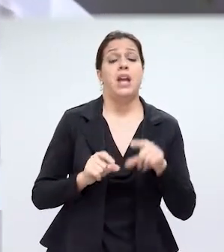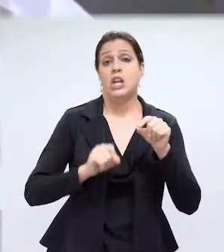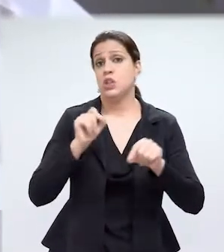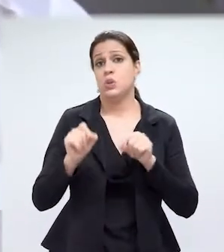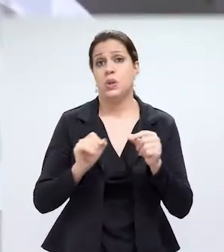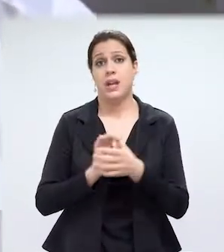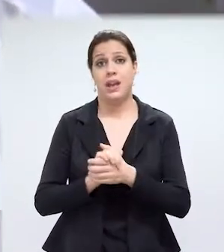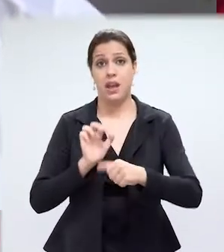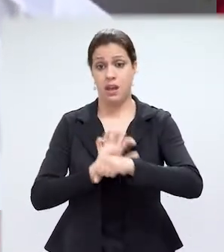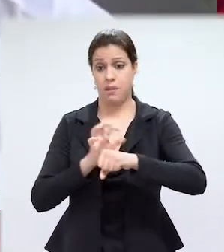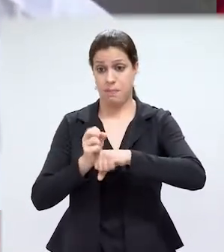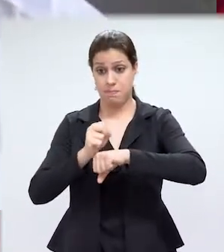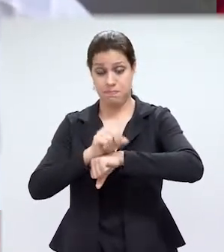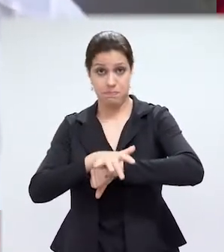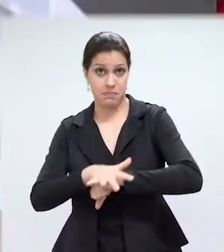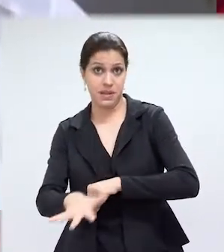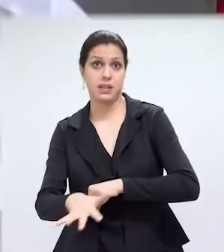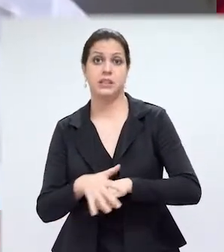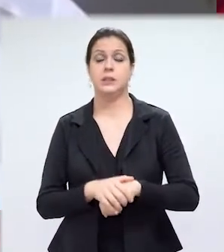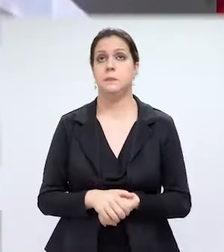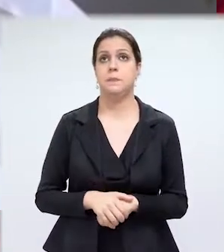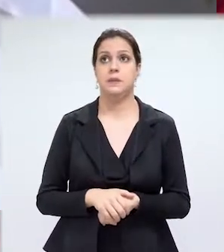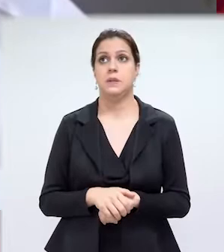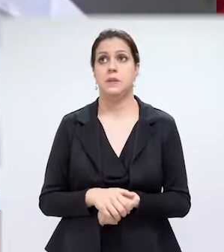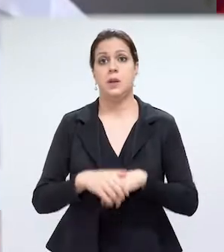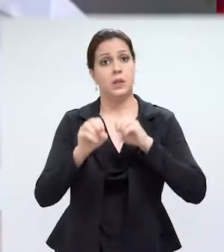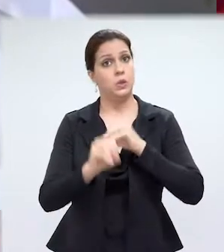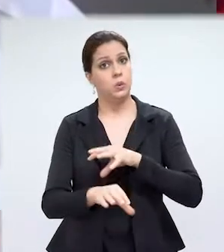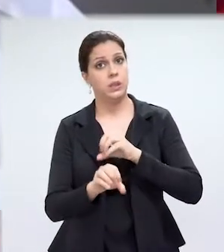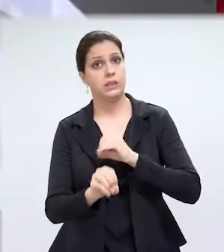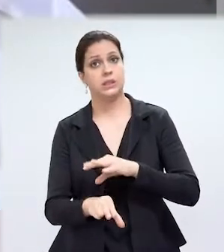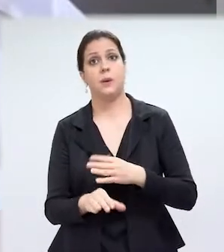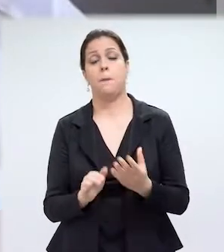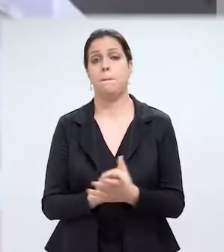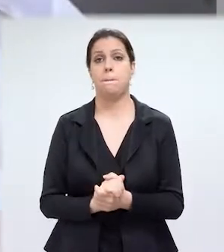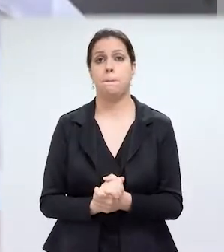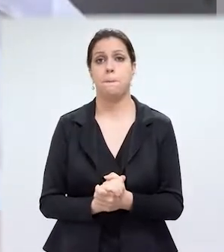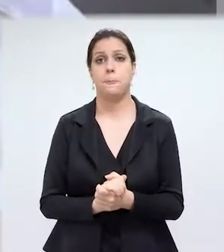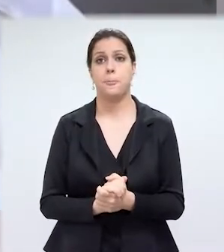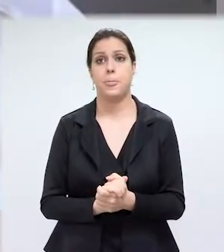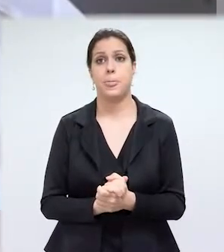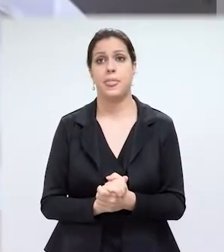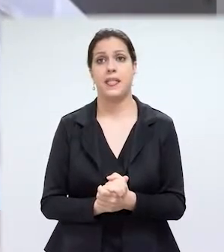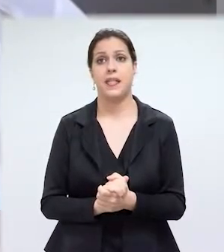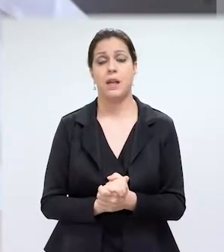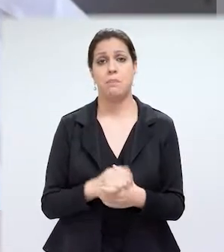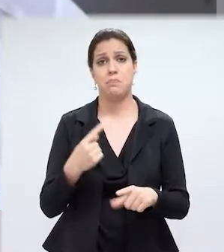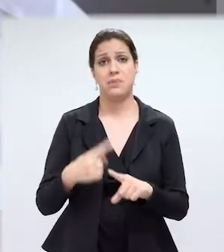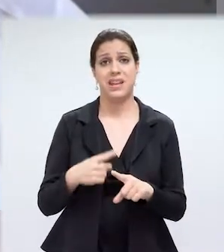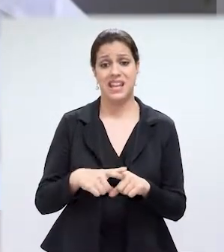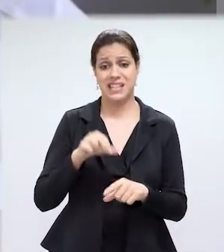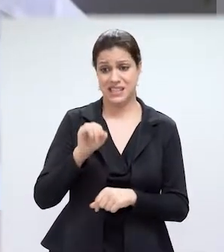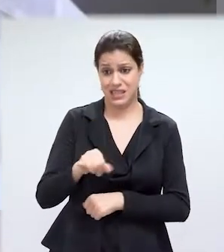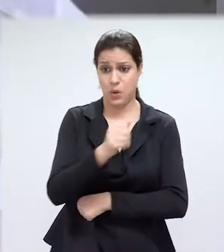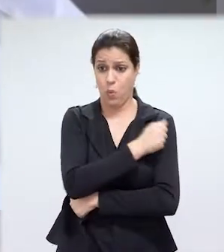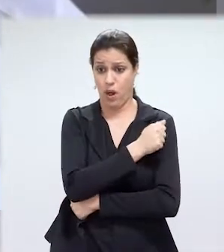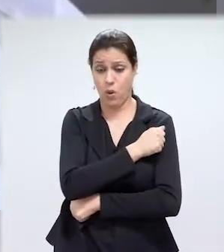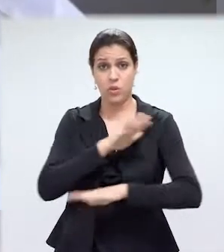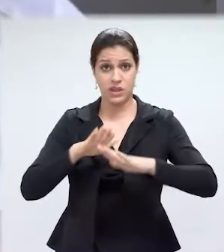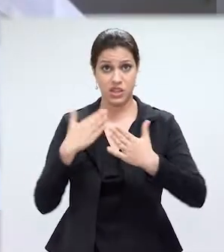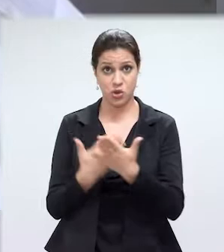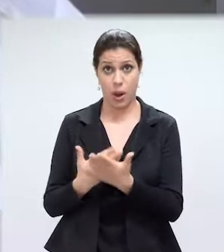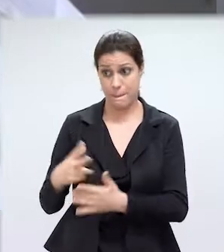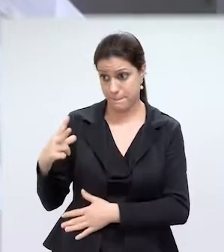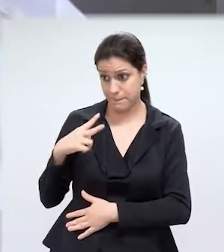Então isso independe da pandemia, de uma virtualização de educação, ou não, é